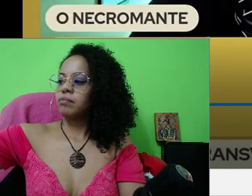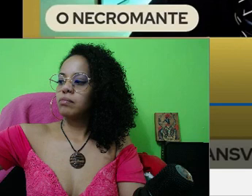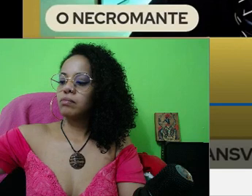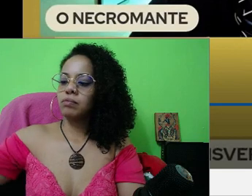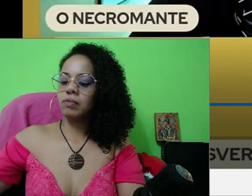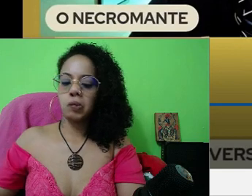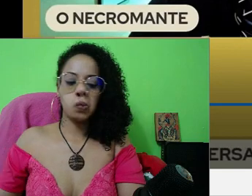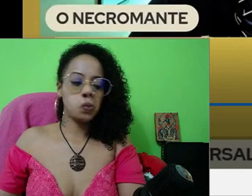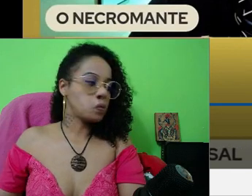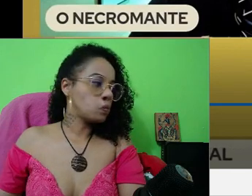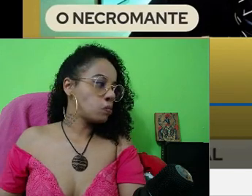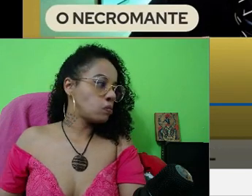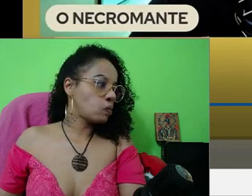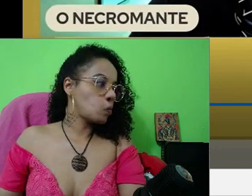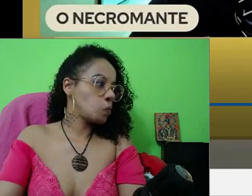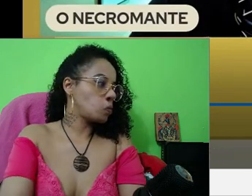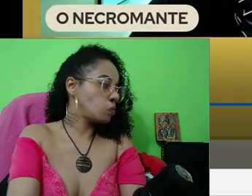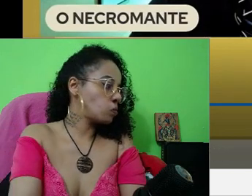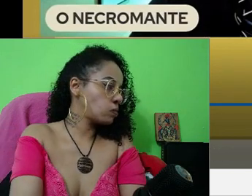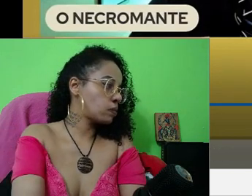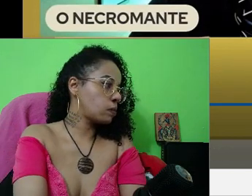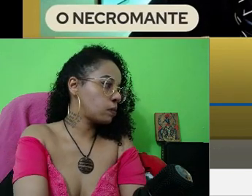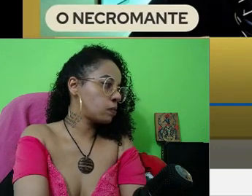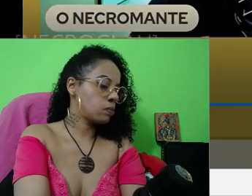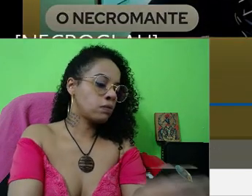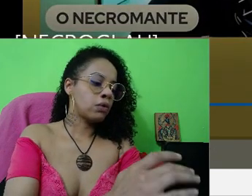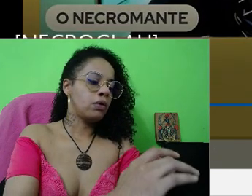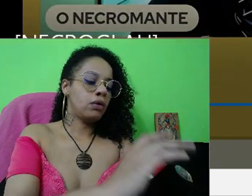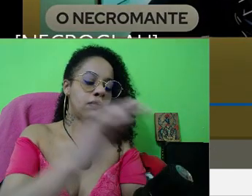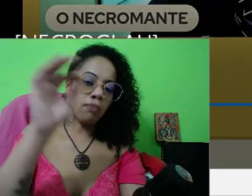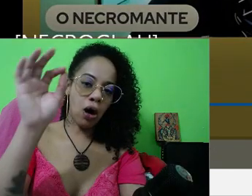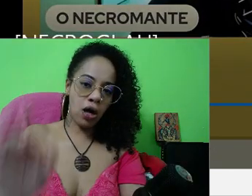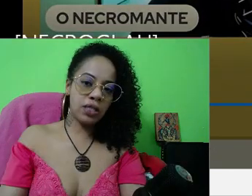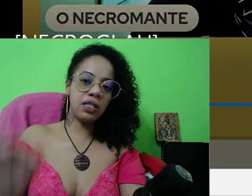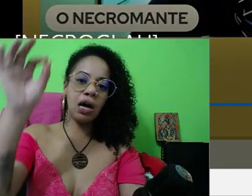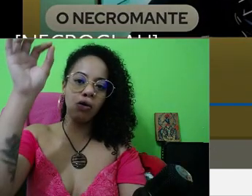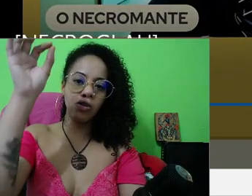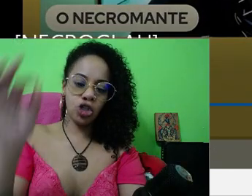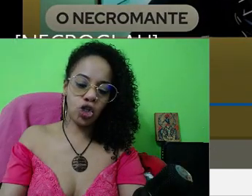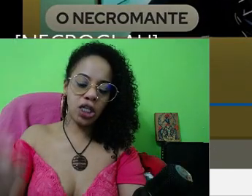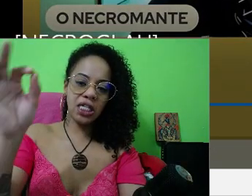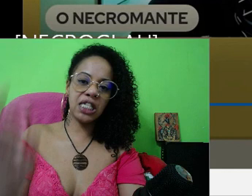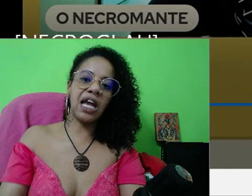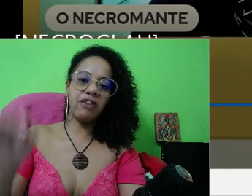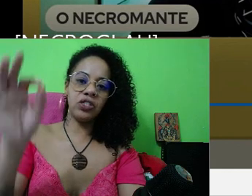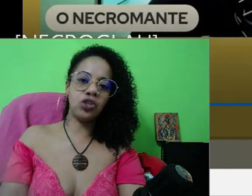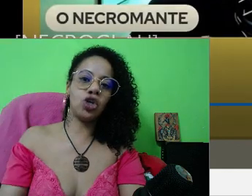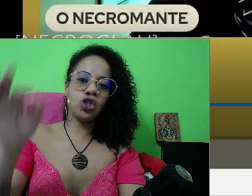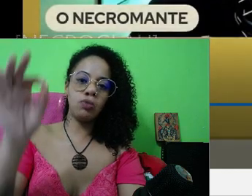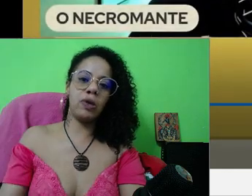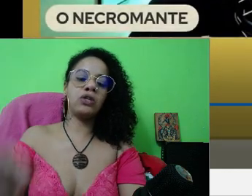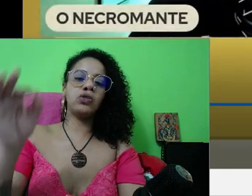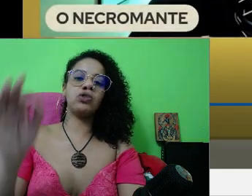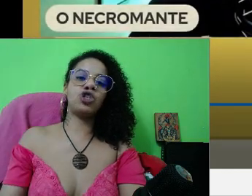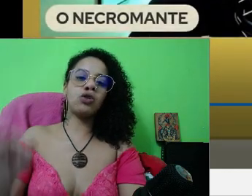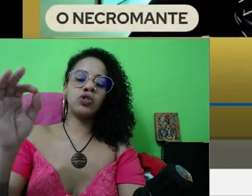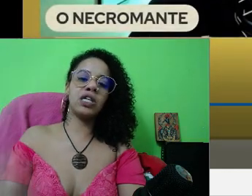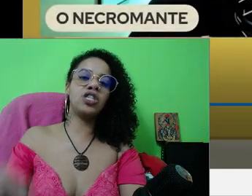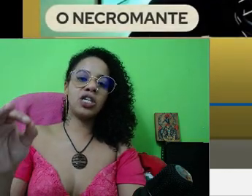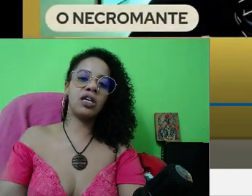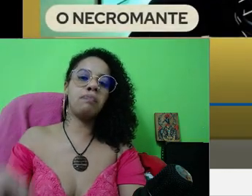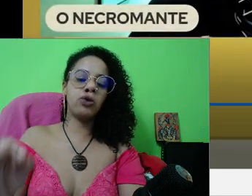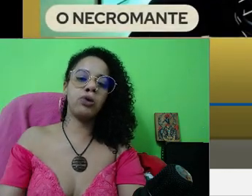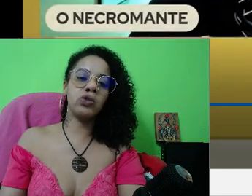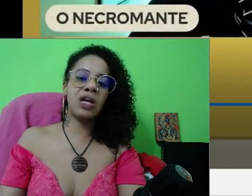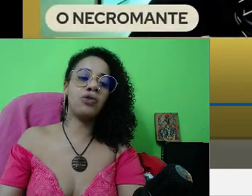todas as lives você deve acusarem proporcionar mostre aonde todas as lives em todos os momentos eu